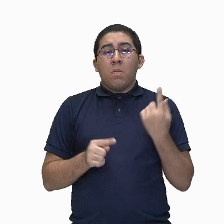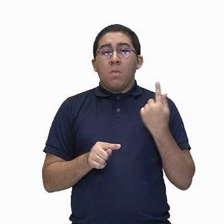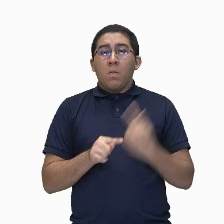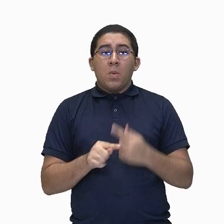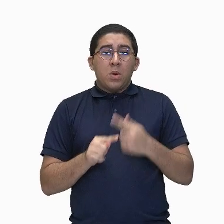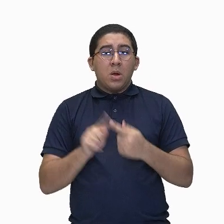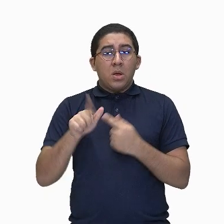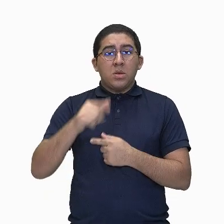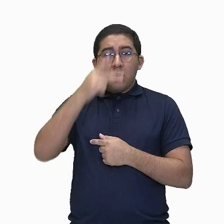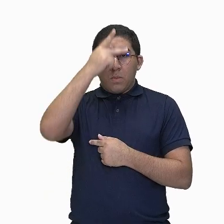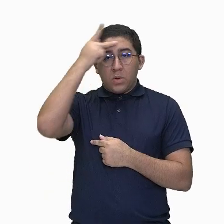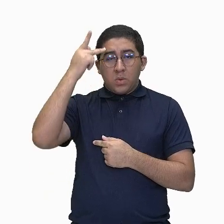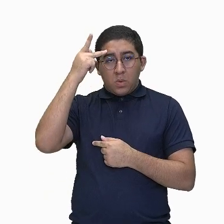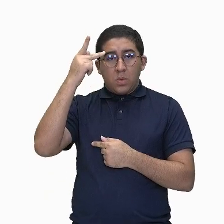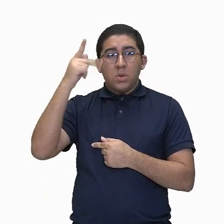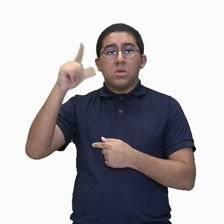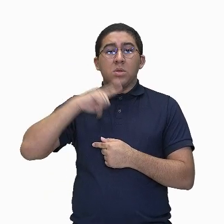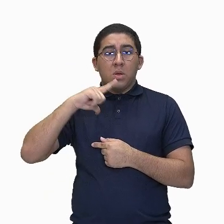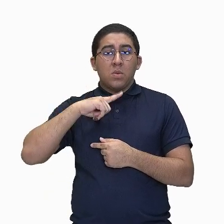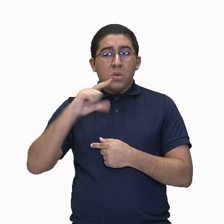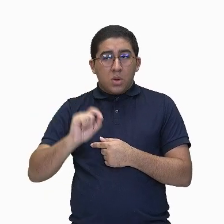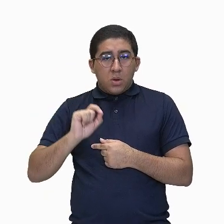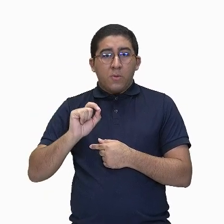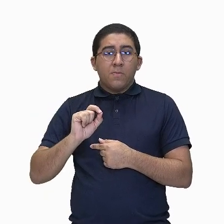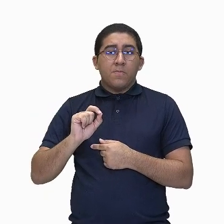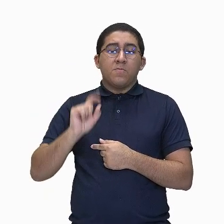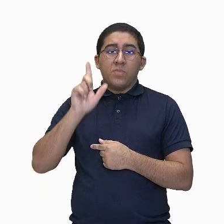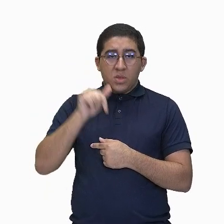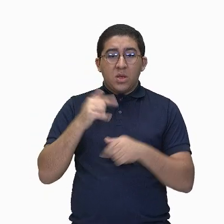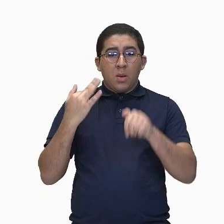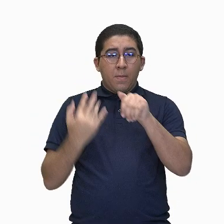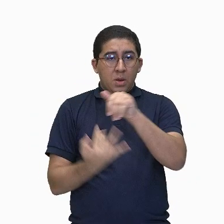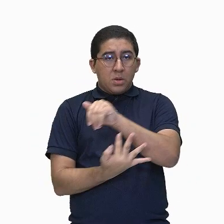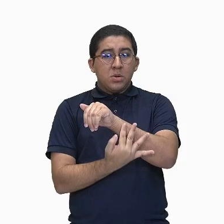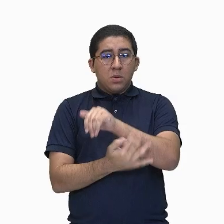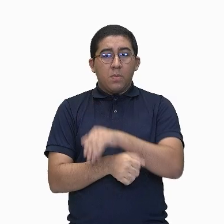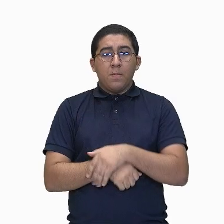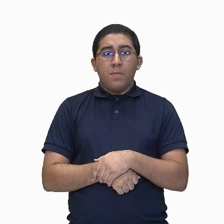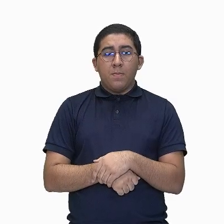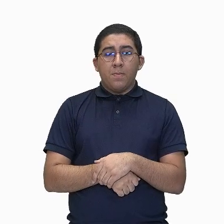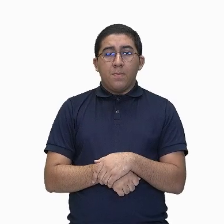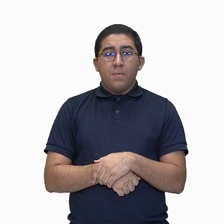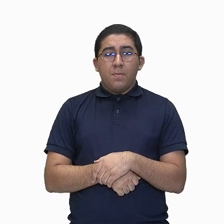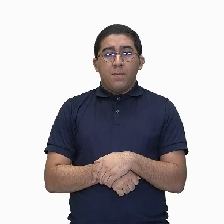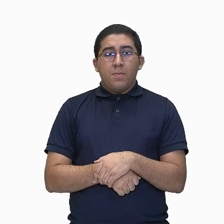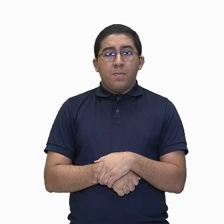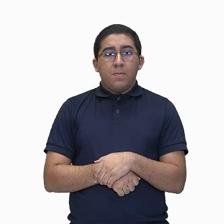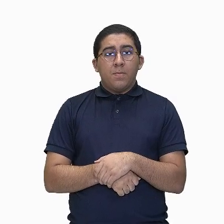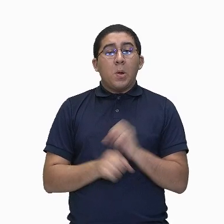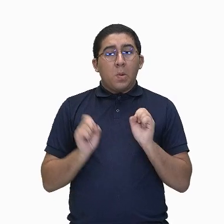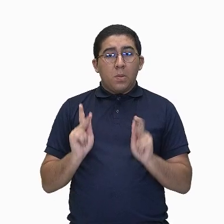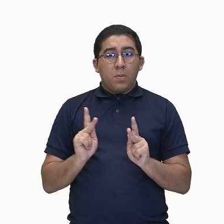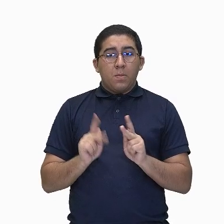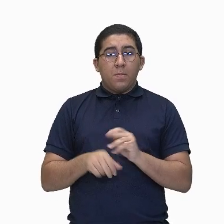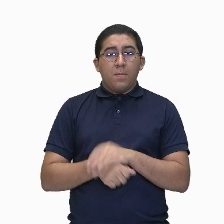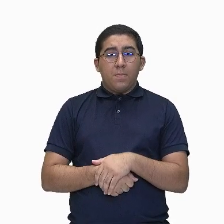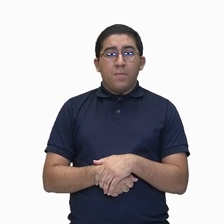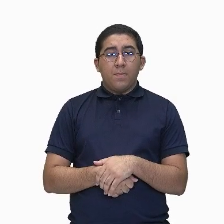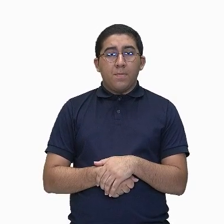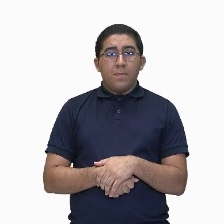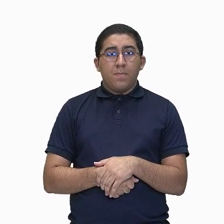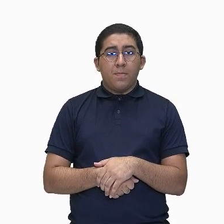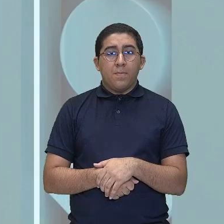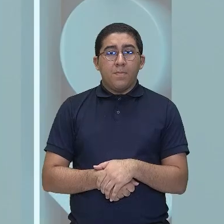que pessoas tornam-se migrantes, certo? Muito bem. Então,